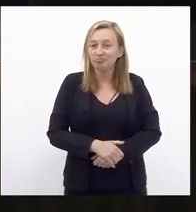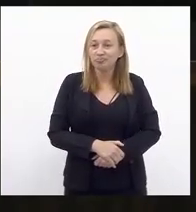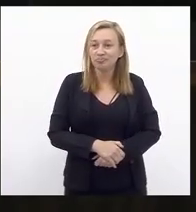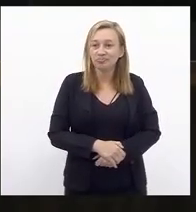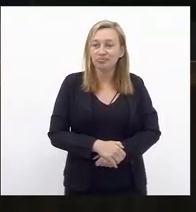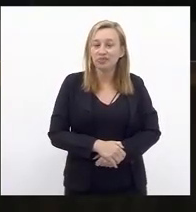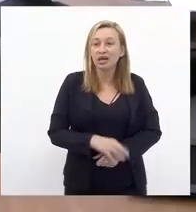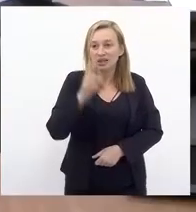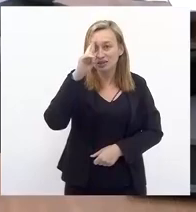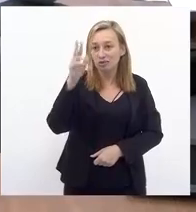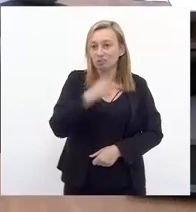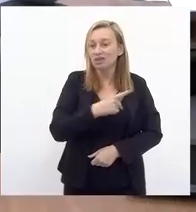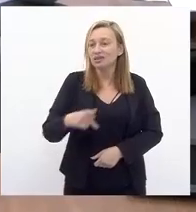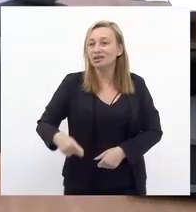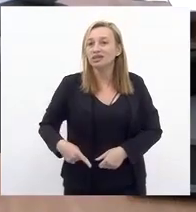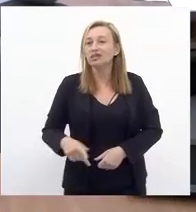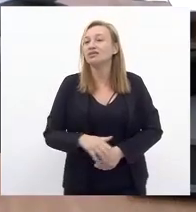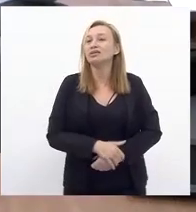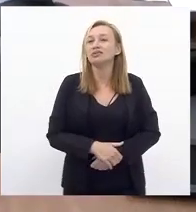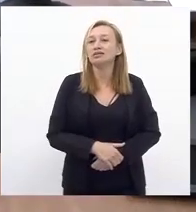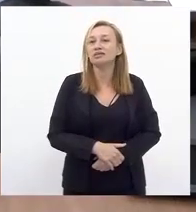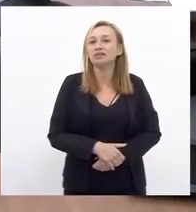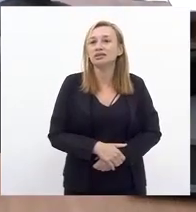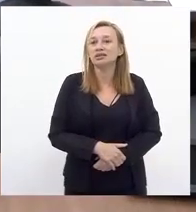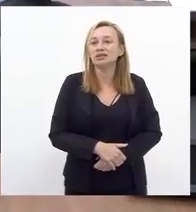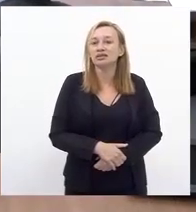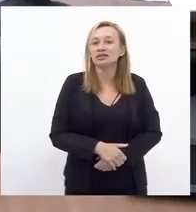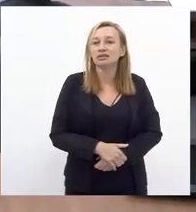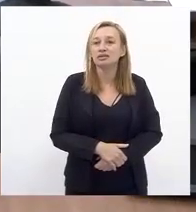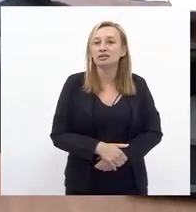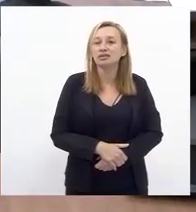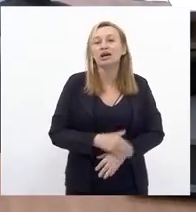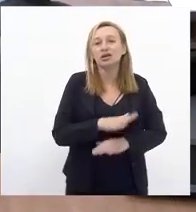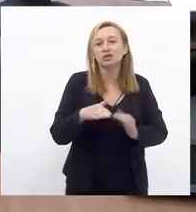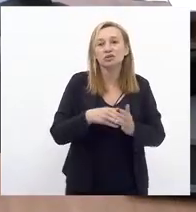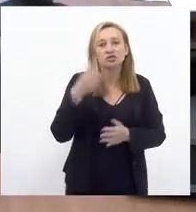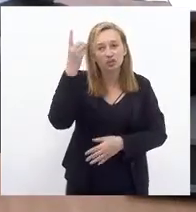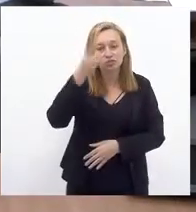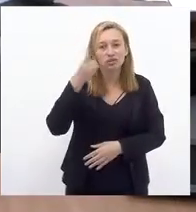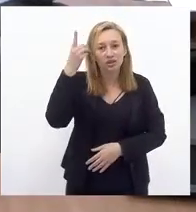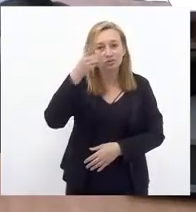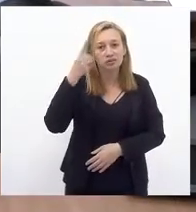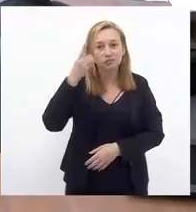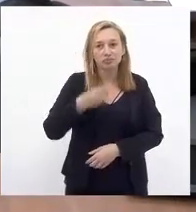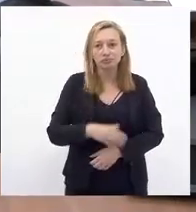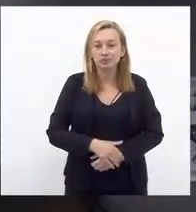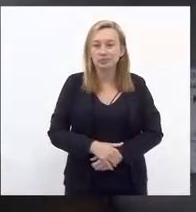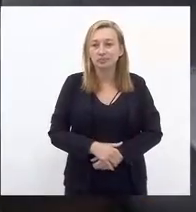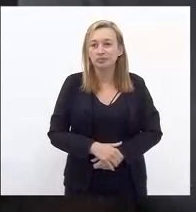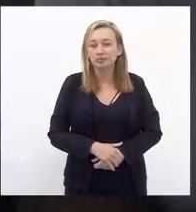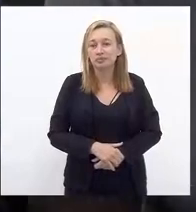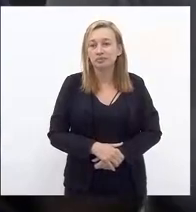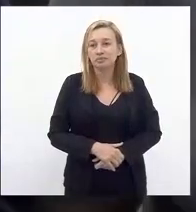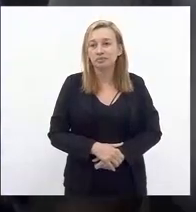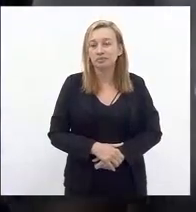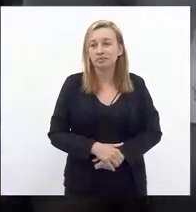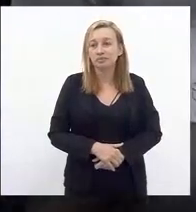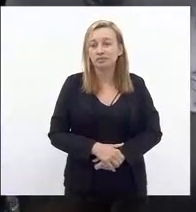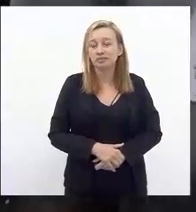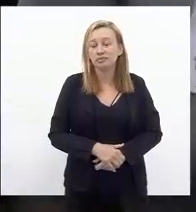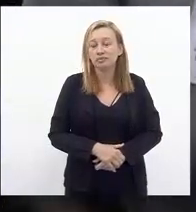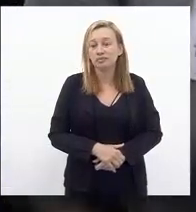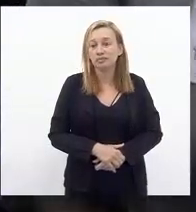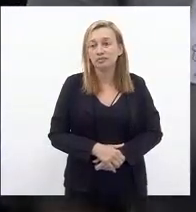o seu presidente as senhoras deputadas e senhores é fraco não quem